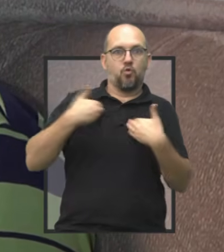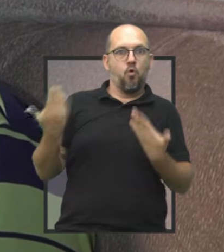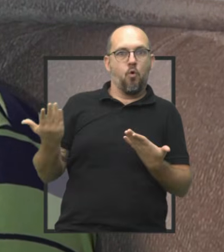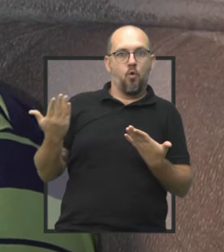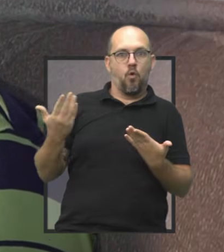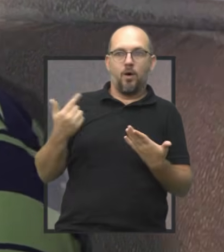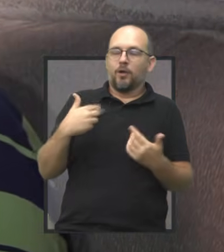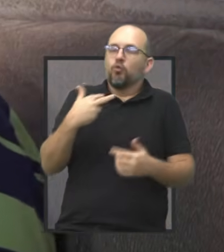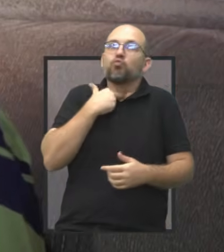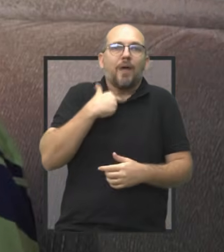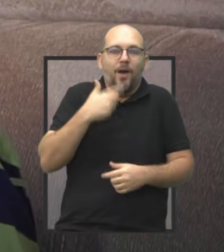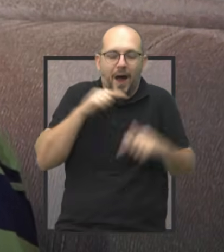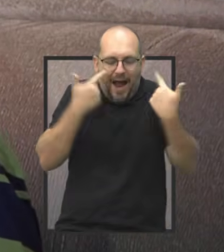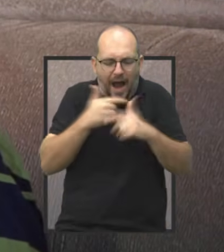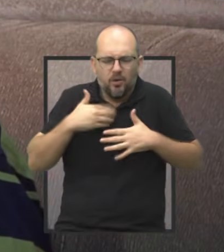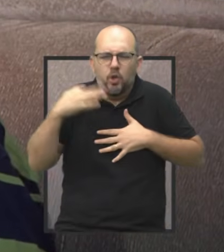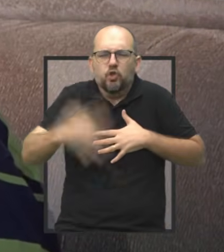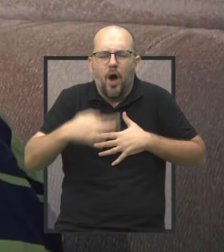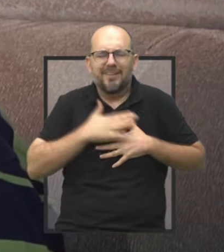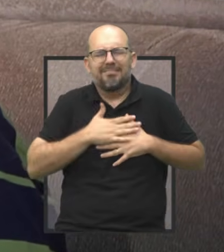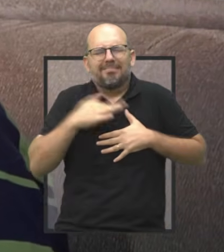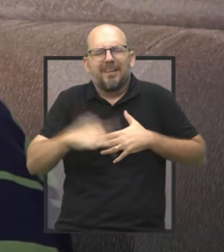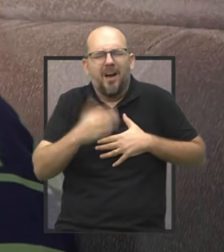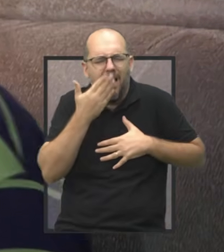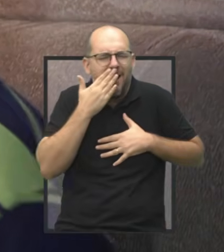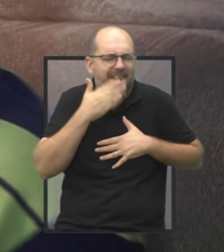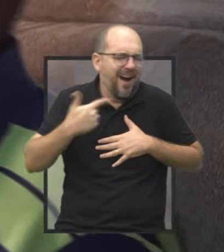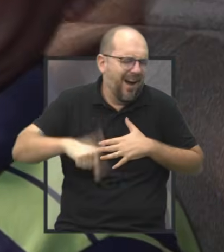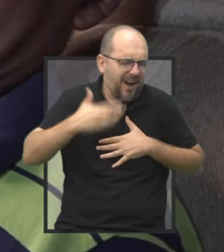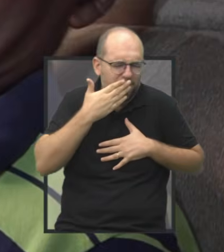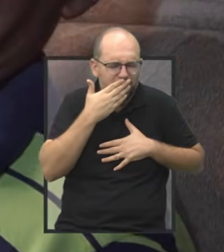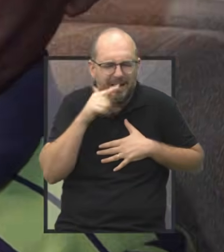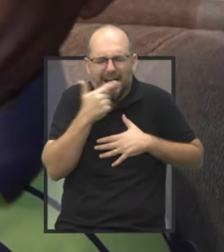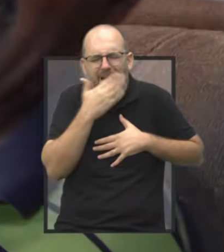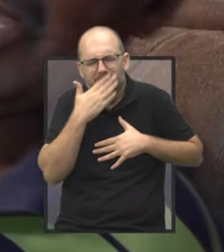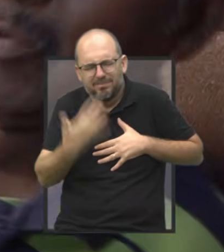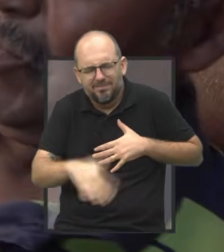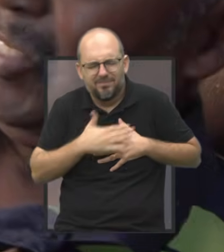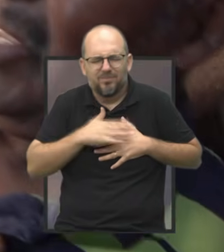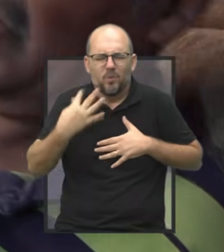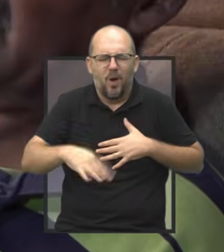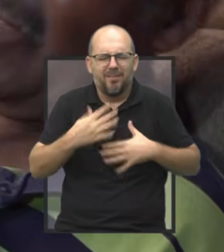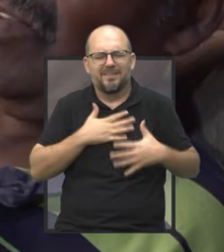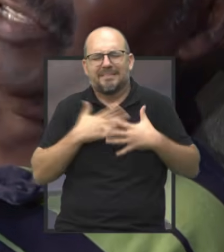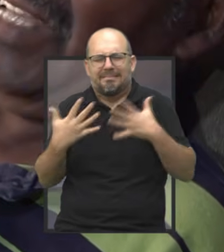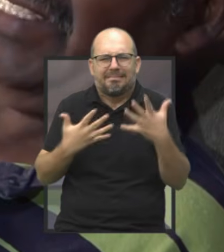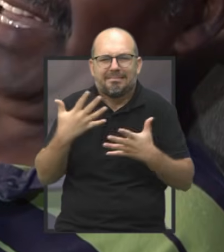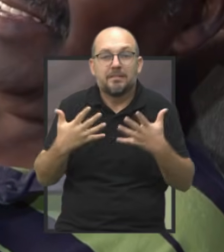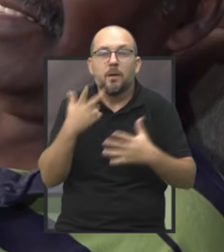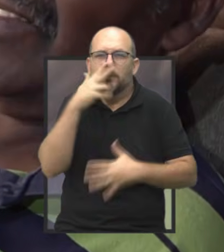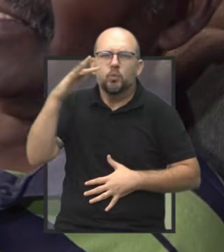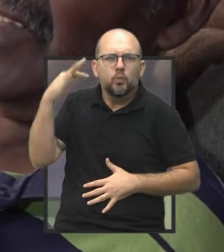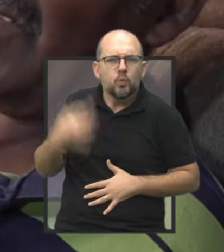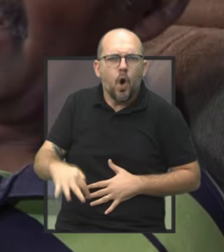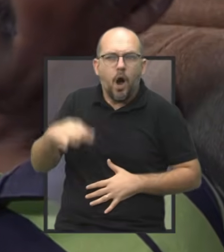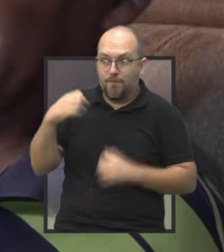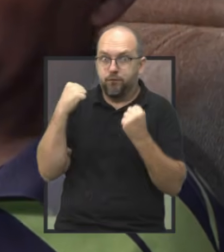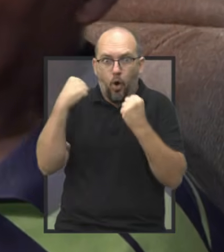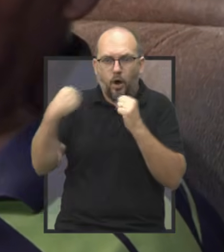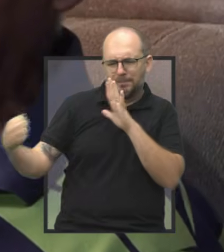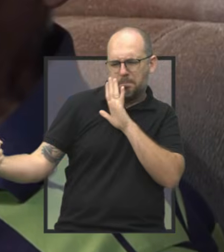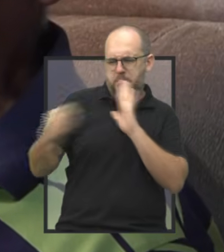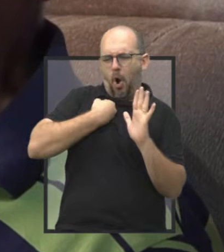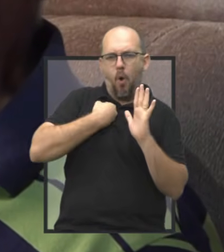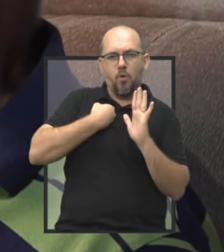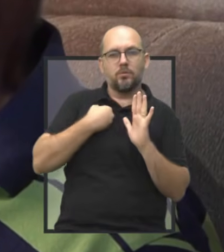quase me matou. E eu não podia dar risada que doía o peito, entendeu? Não podia, não tinha como dar risada.